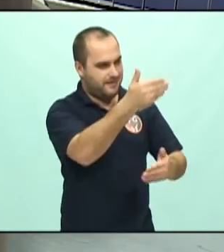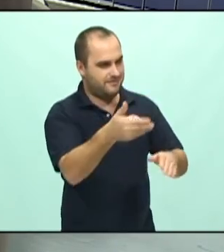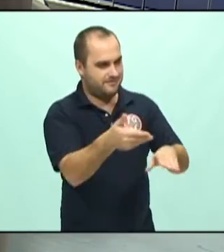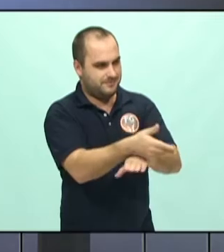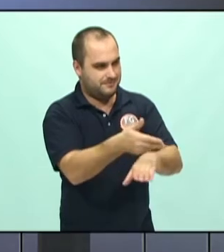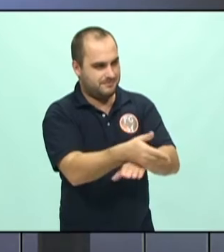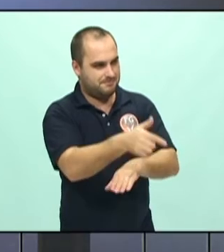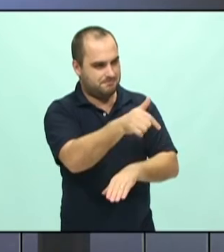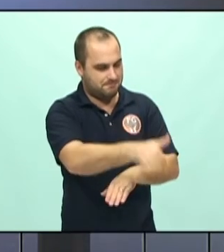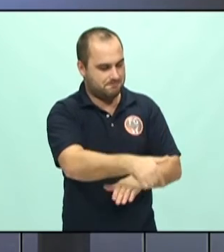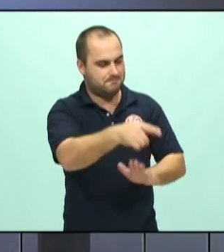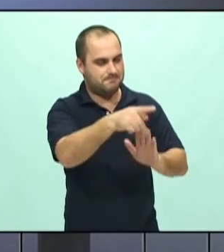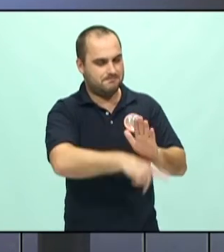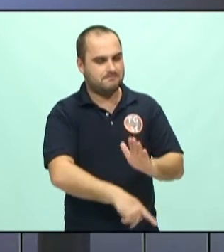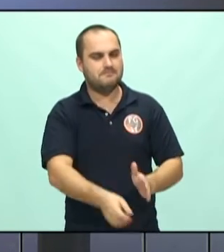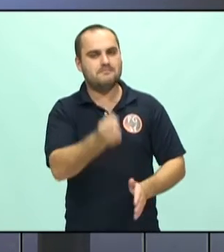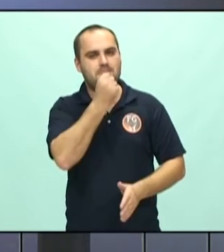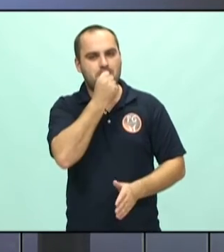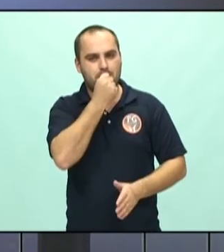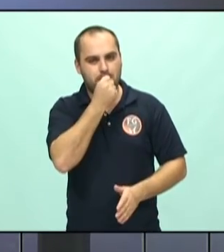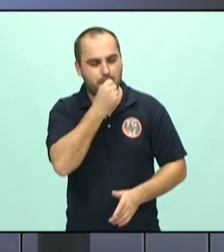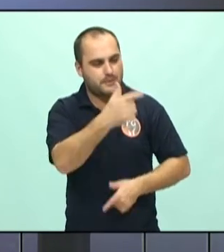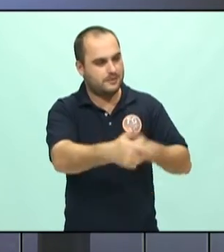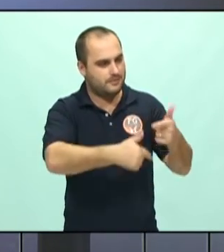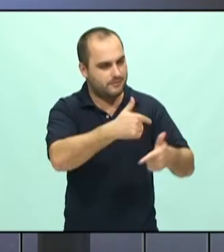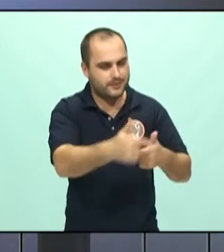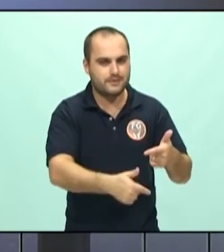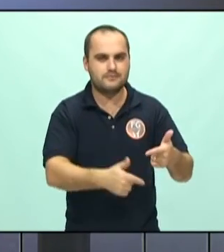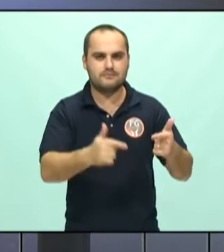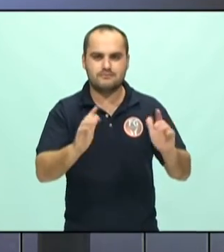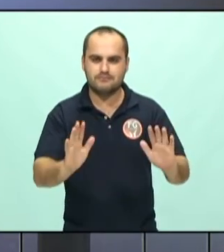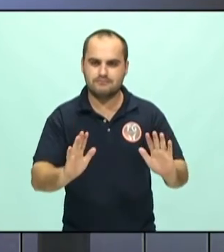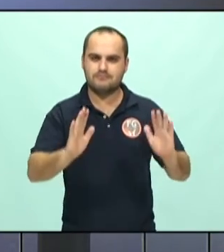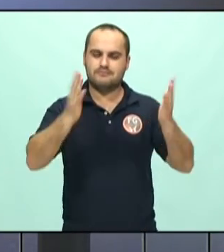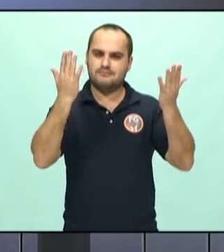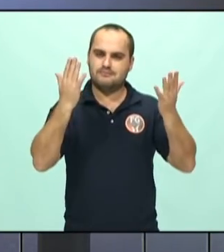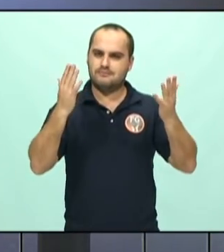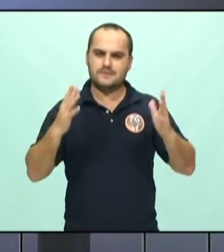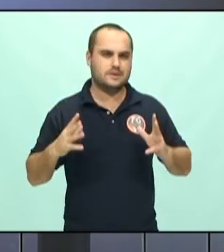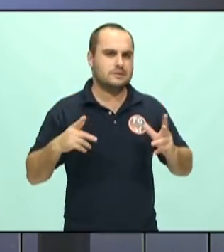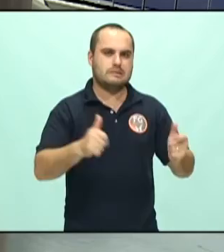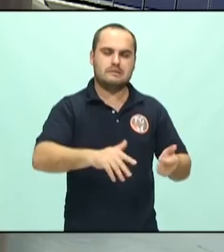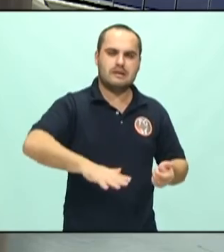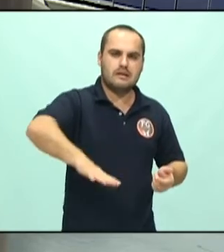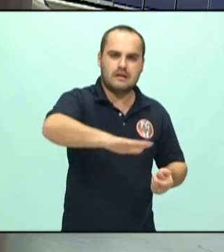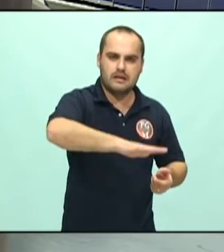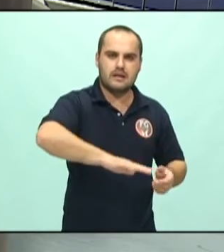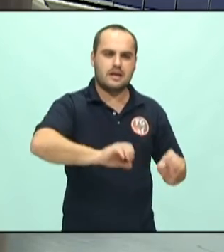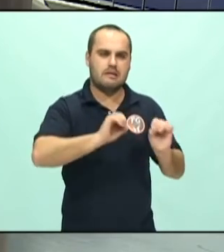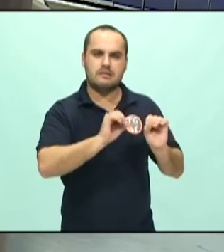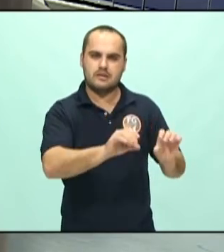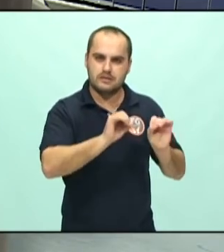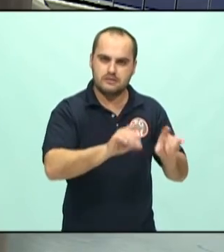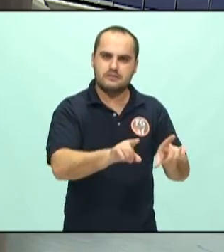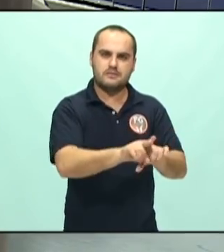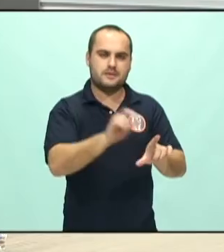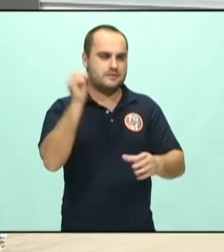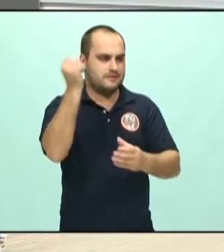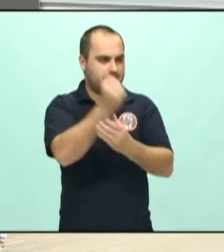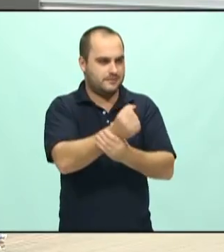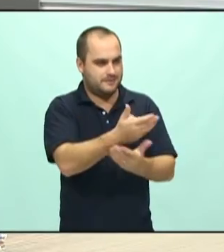aqui no programa natália desejamos um excelente trabalho sucesso nas ações aí de educação de sustentabilidade que você desenvolve